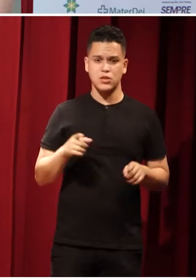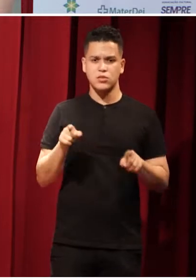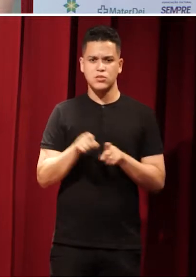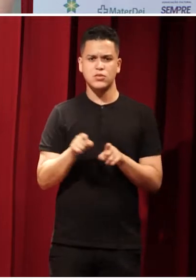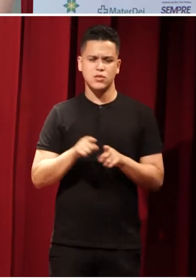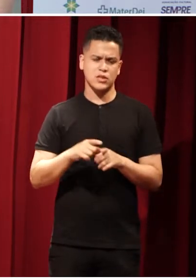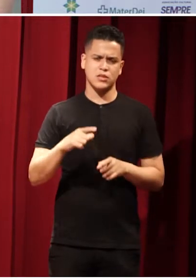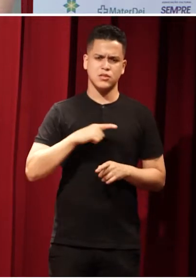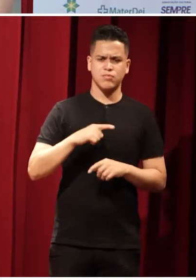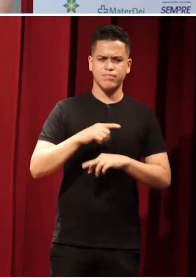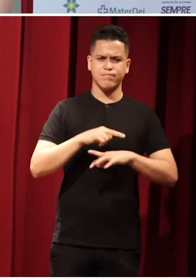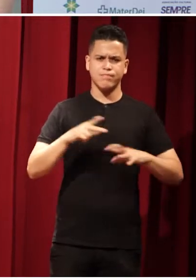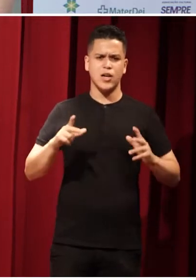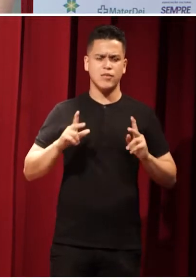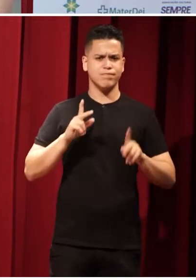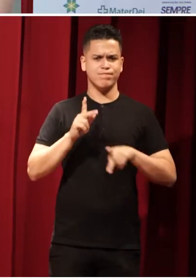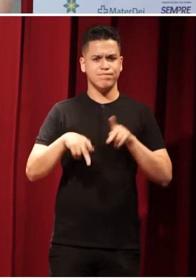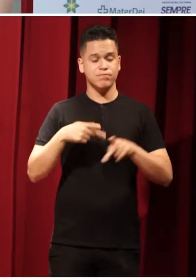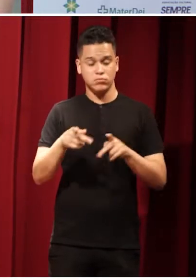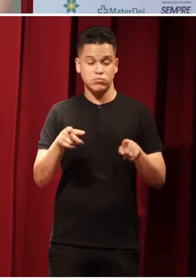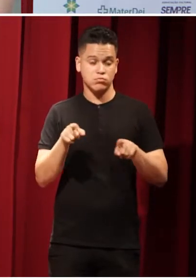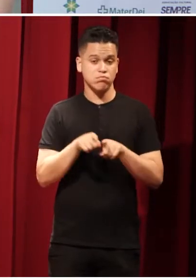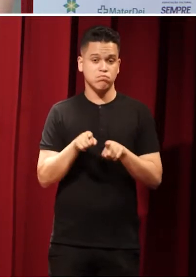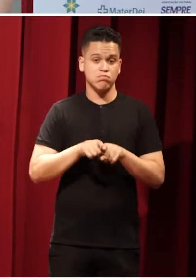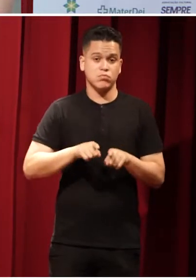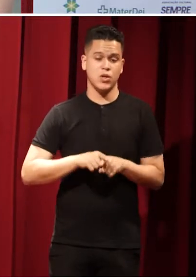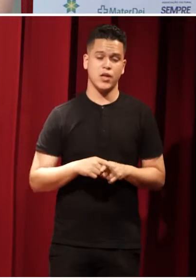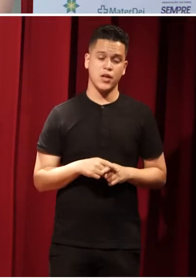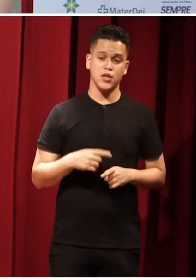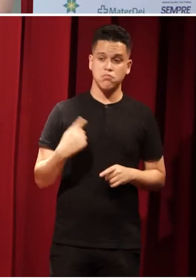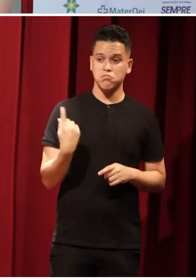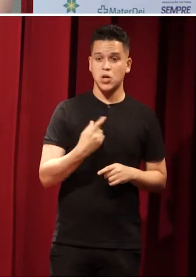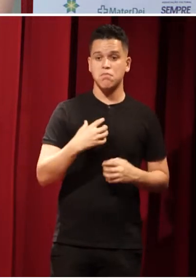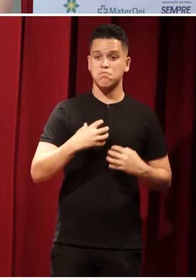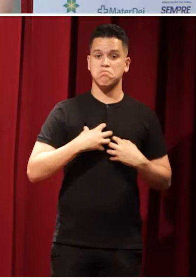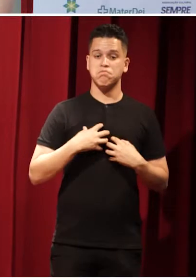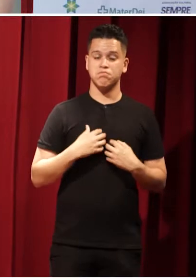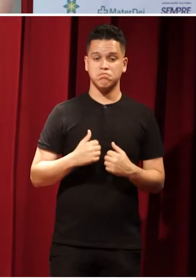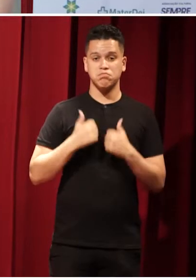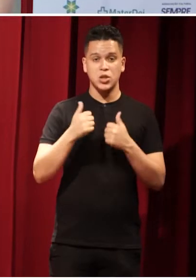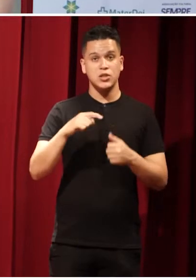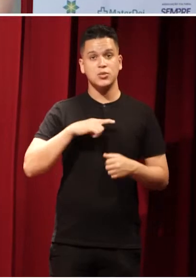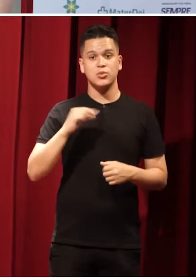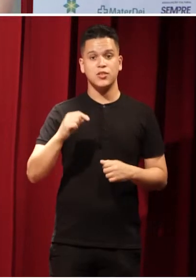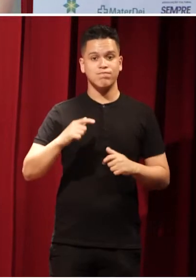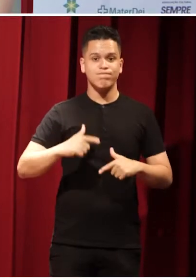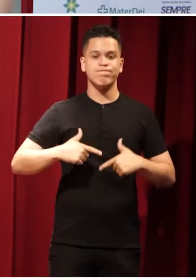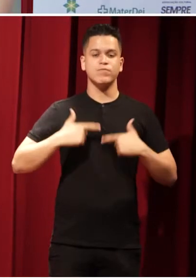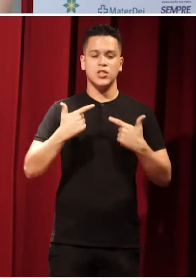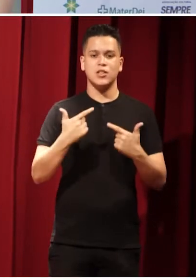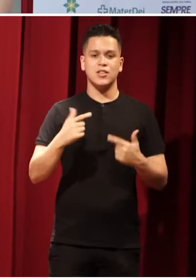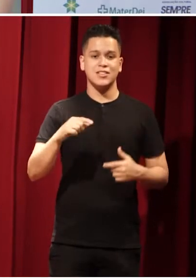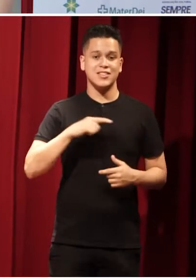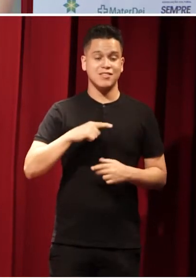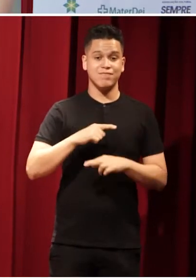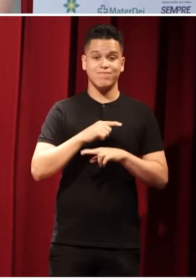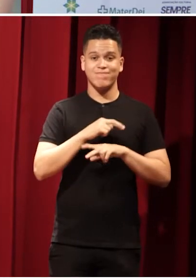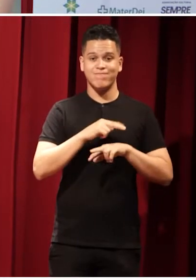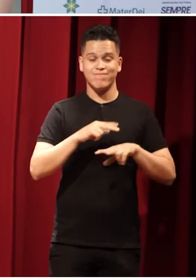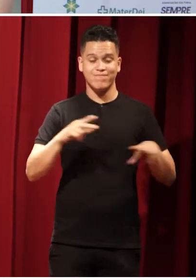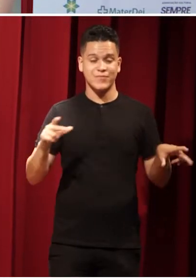muito importante, nós temos o privilégio de sermos a sociedade que tem a